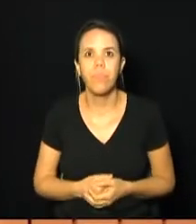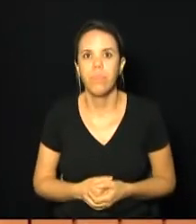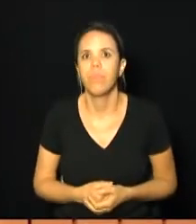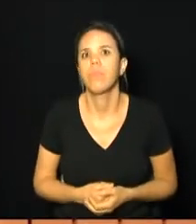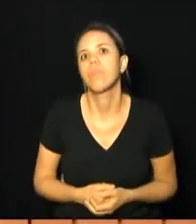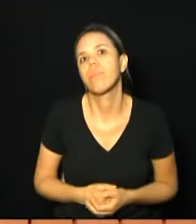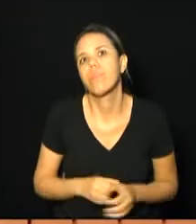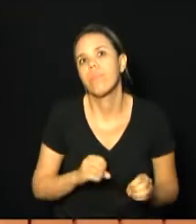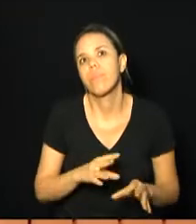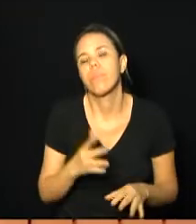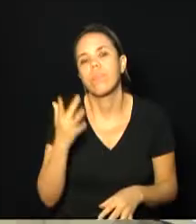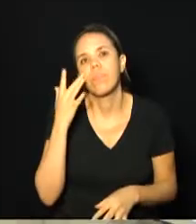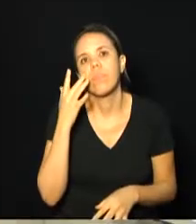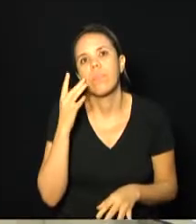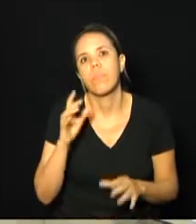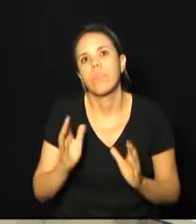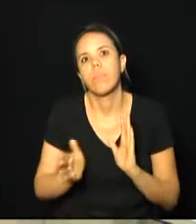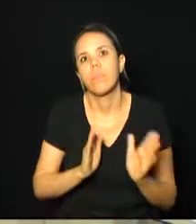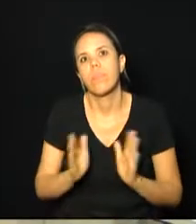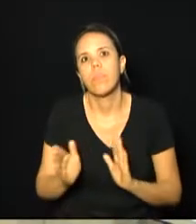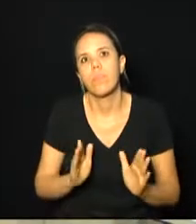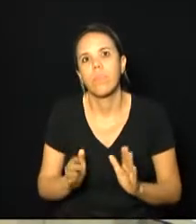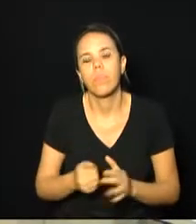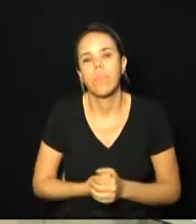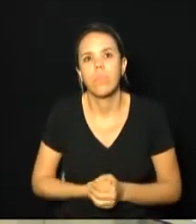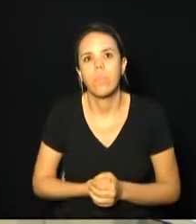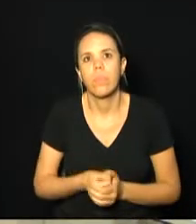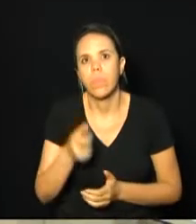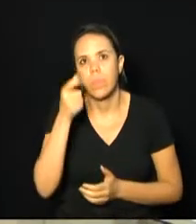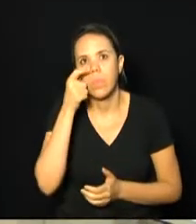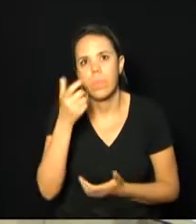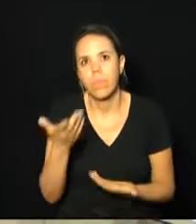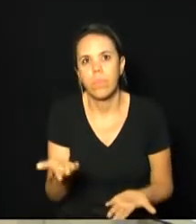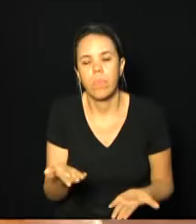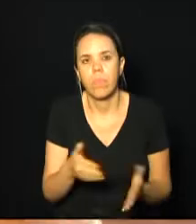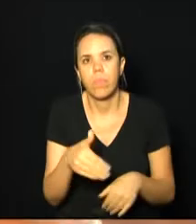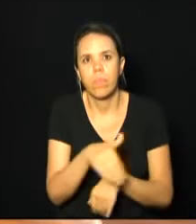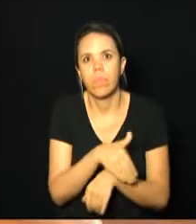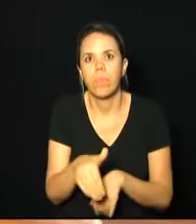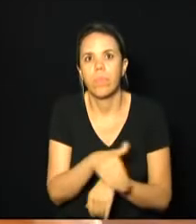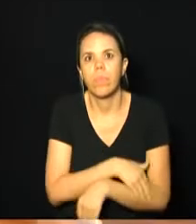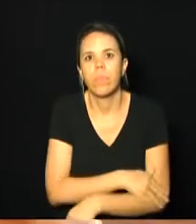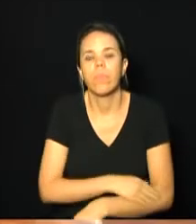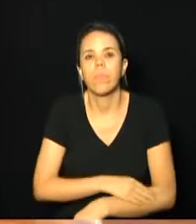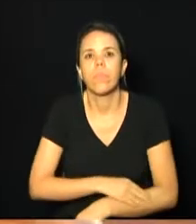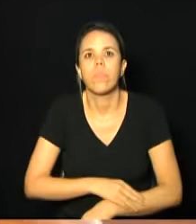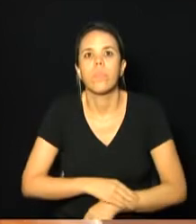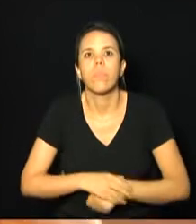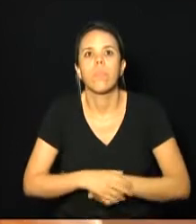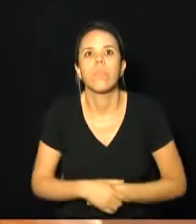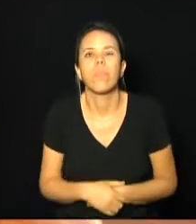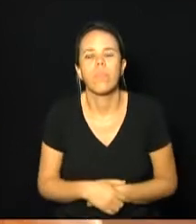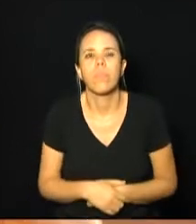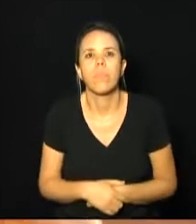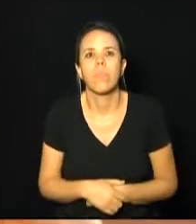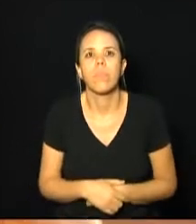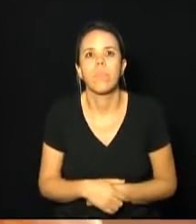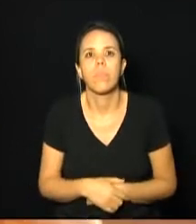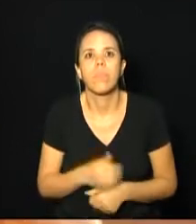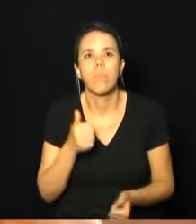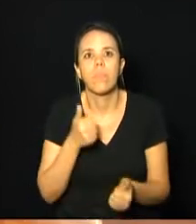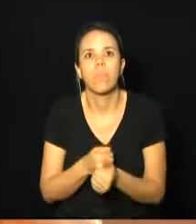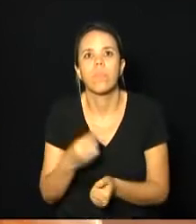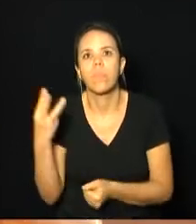Até mesmo, acho que esses containers que você vê pelas ruas, né, que às vezes a gente tromba com